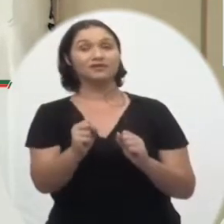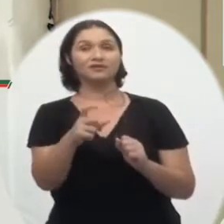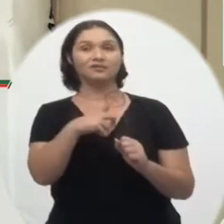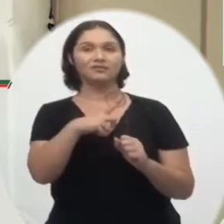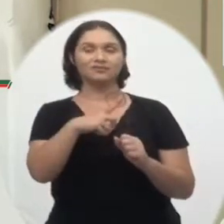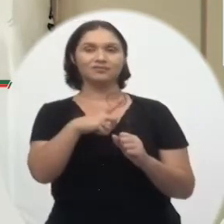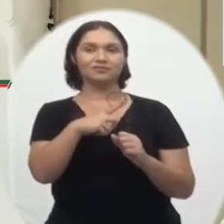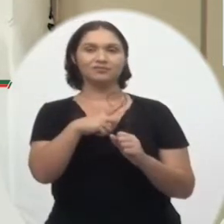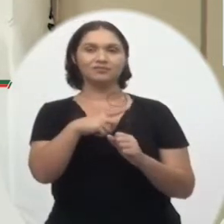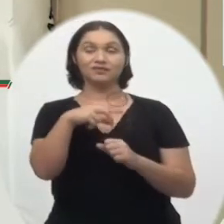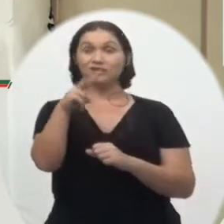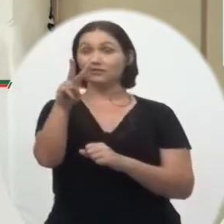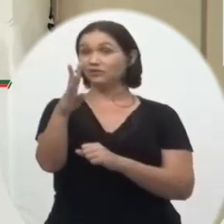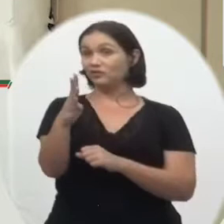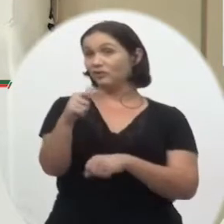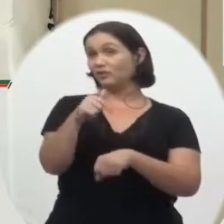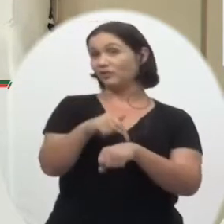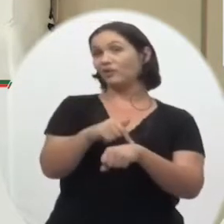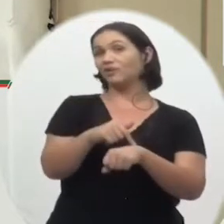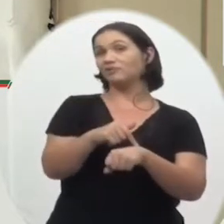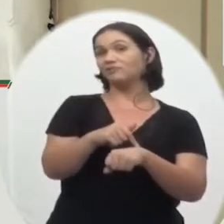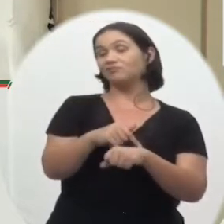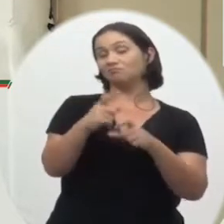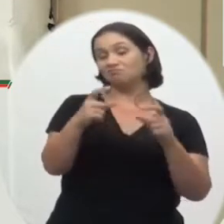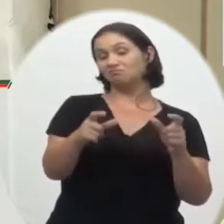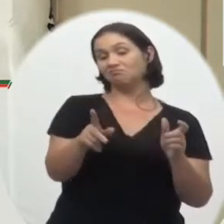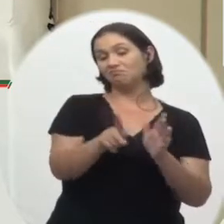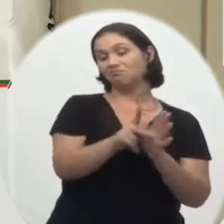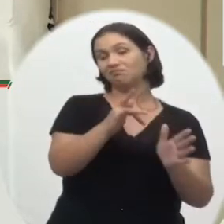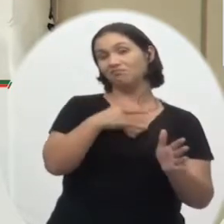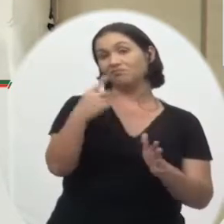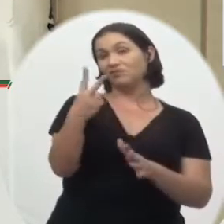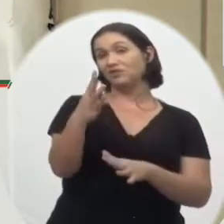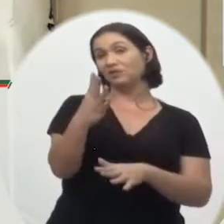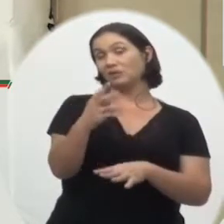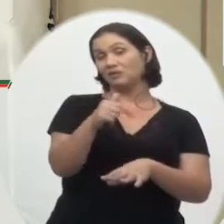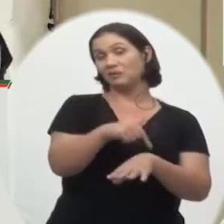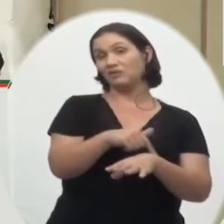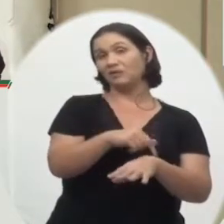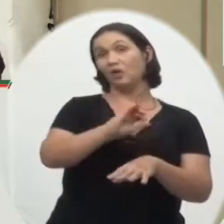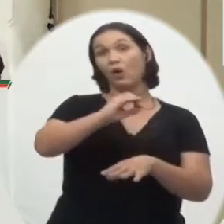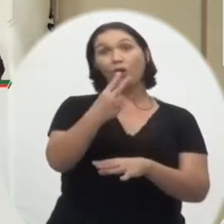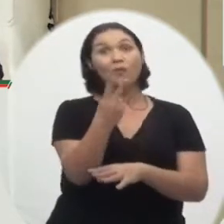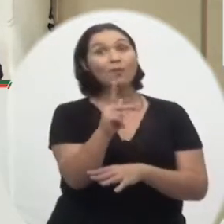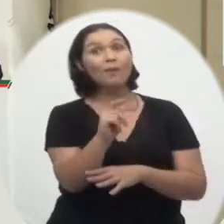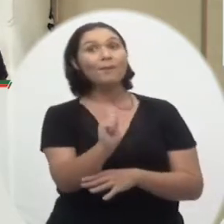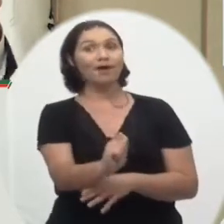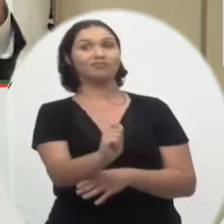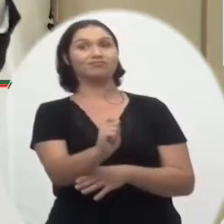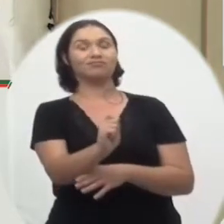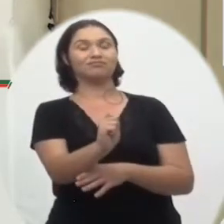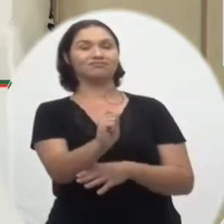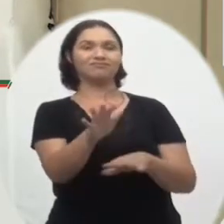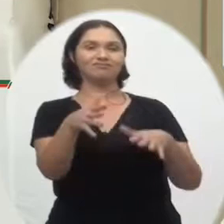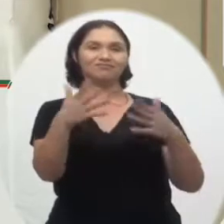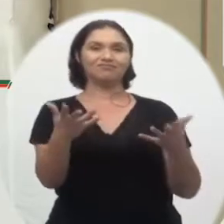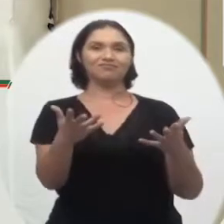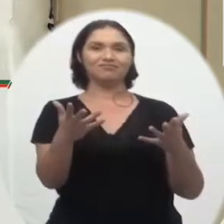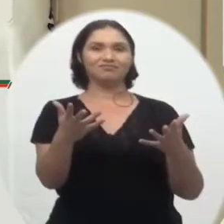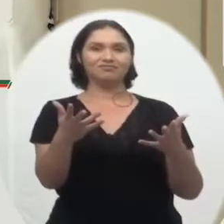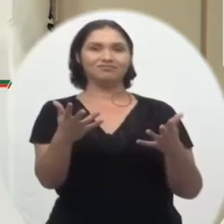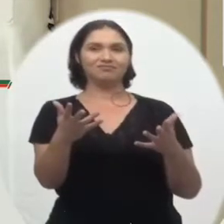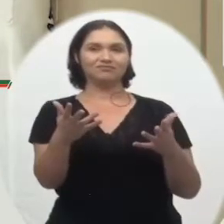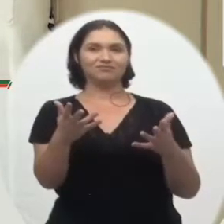certo? Que vão 24 horas também, né? Ou uma UPA, não sei. Às vezes tem muitos postos de saúde e pode pegar e fazer